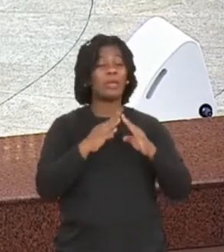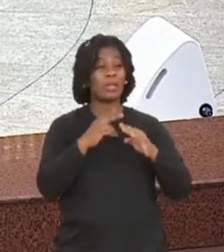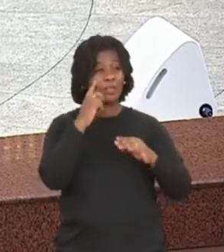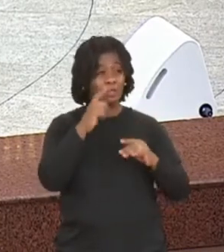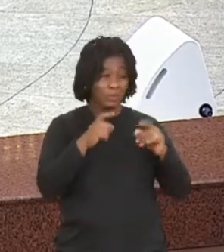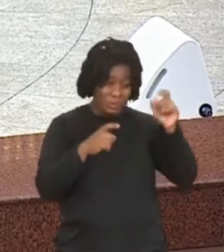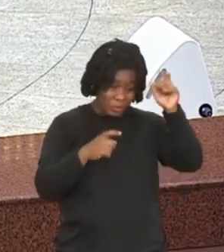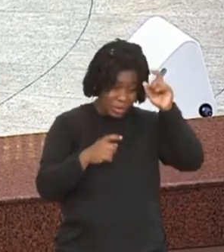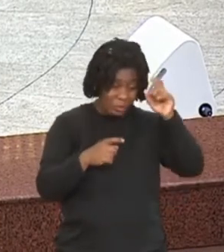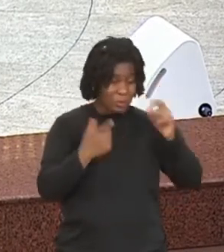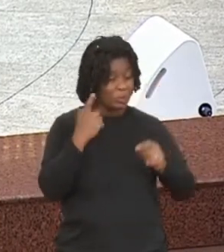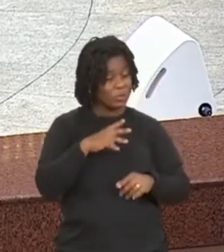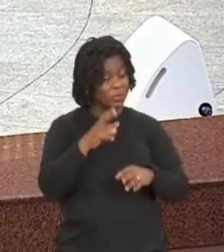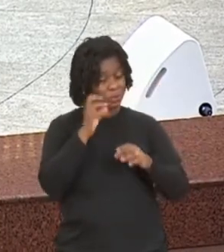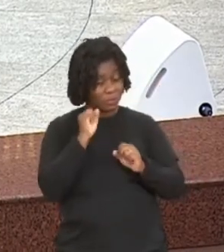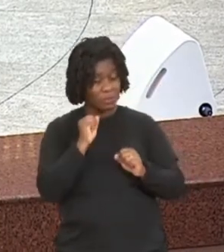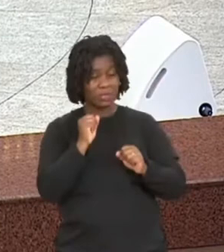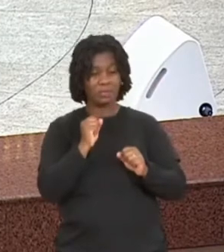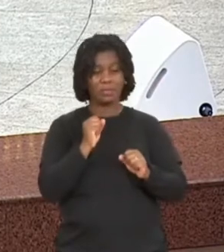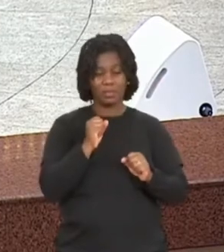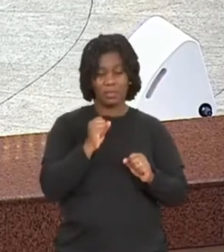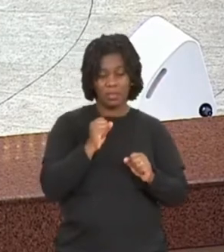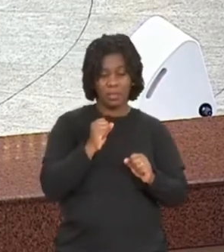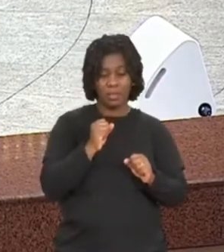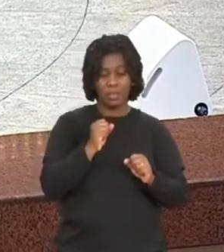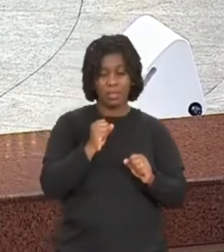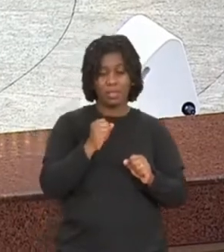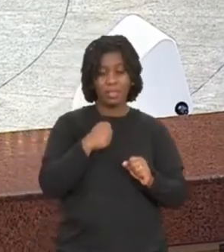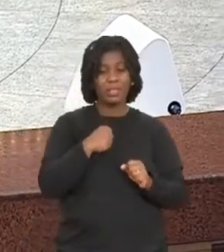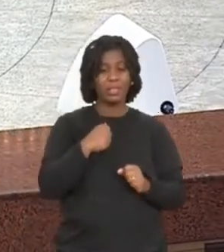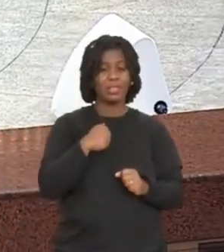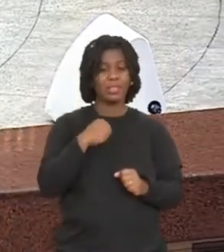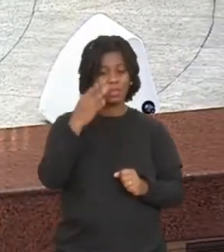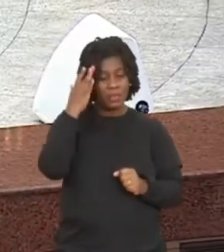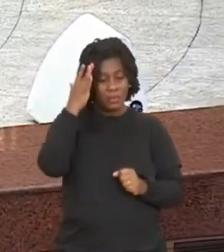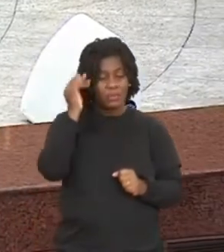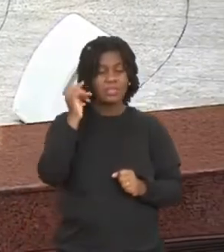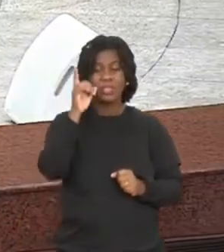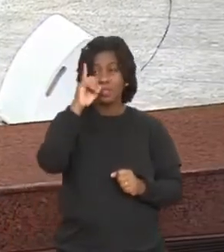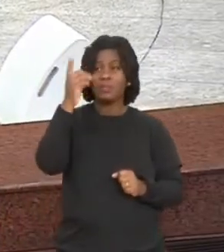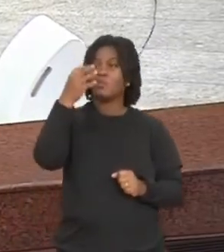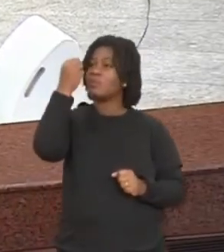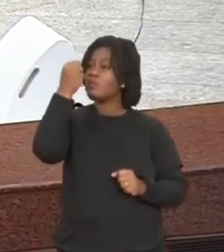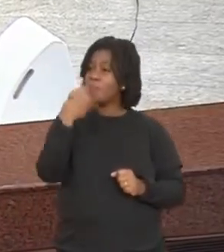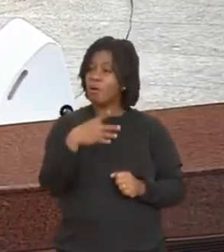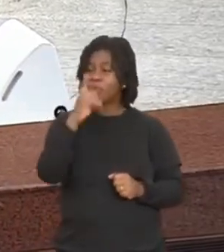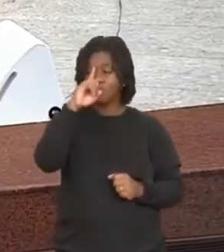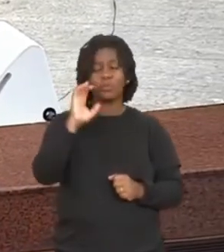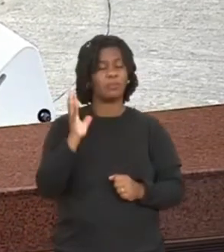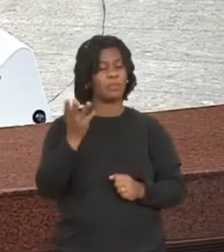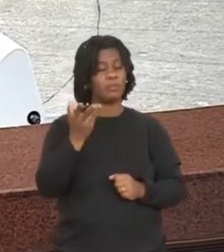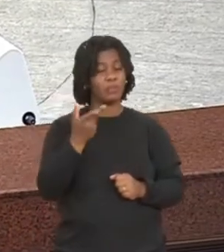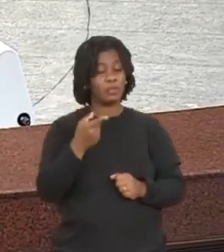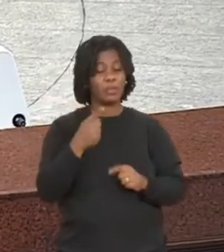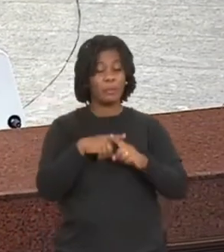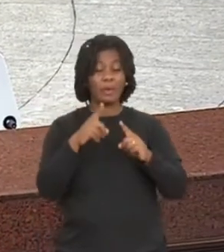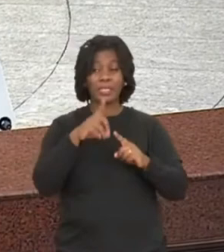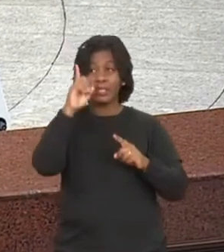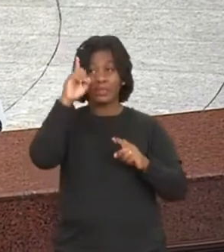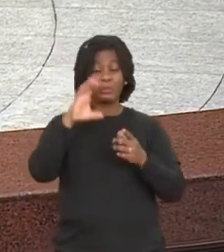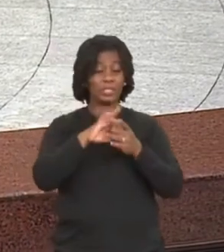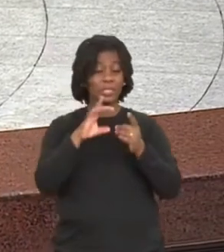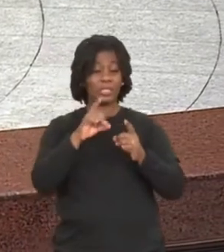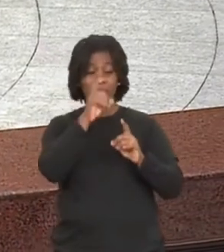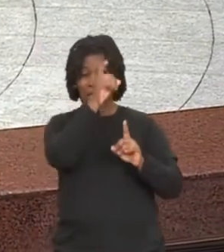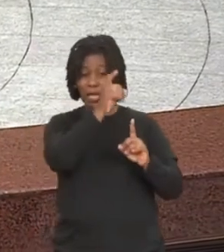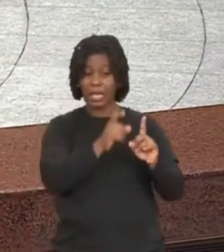bom. Eu sei que Deus é maravilhoso. Mas Ele não está sendo maravilhoso com ela, porque ela tem virado as costas para Deus. Então Deus permite que a vida